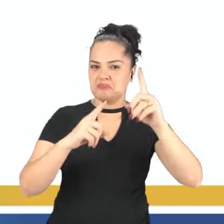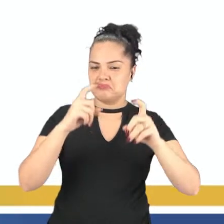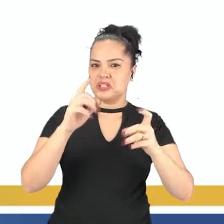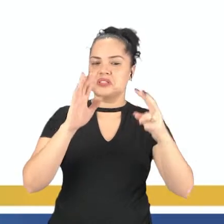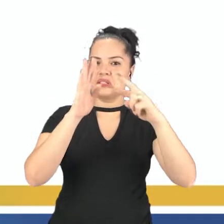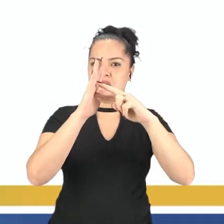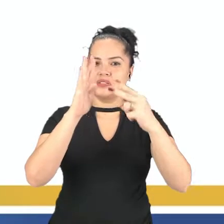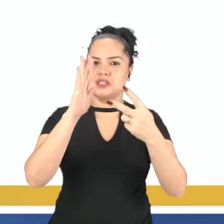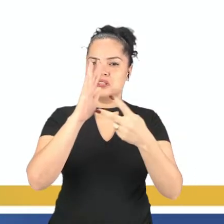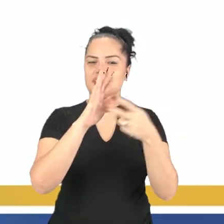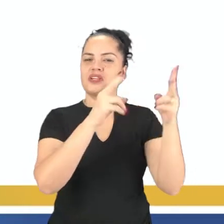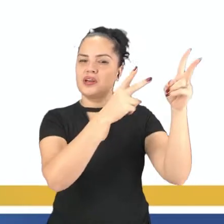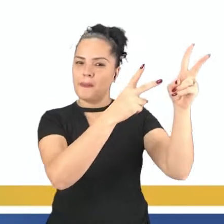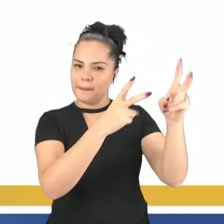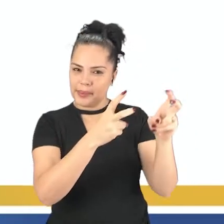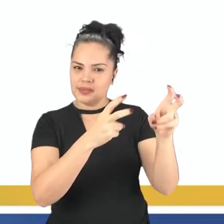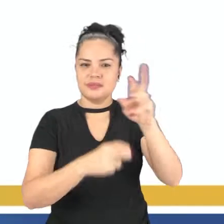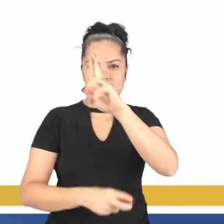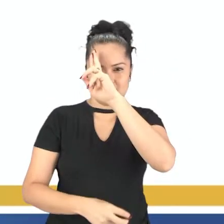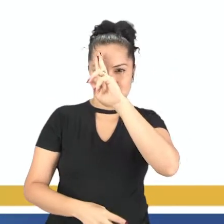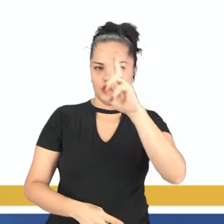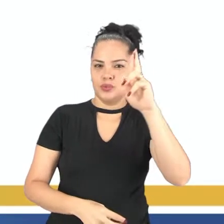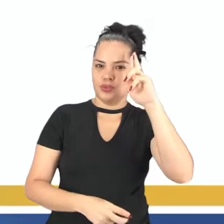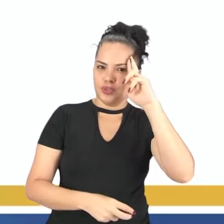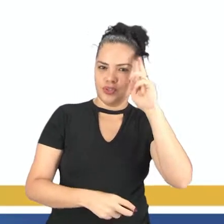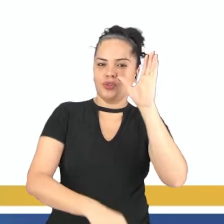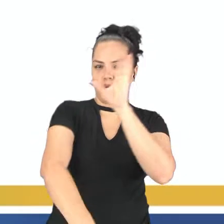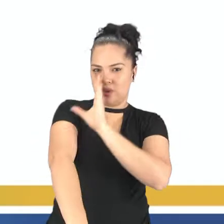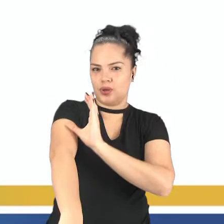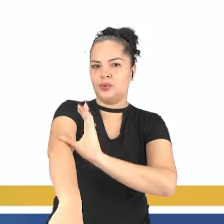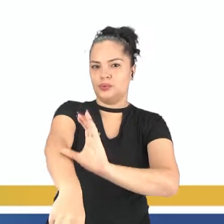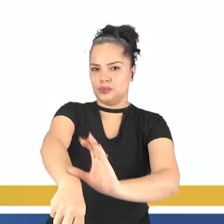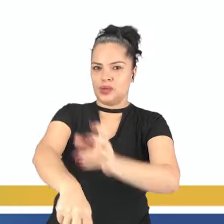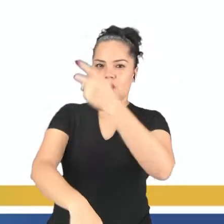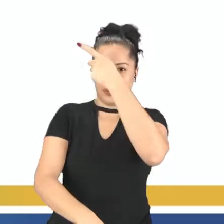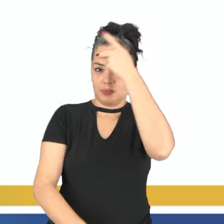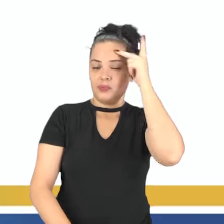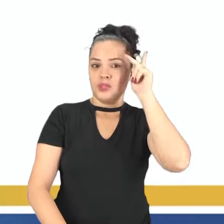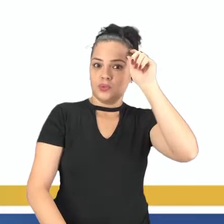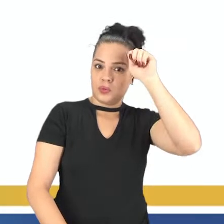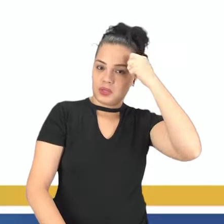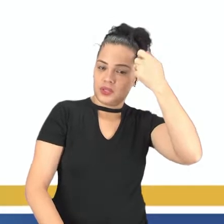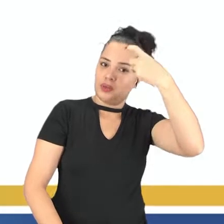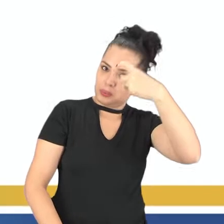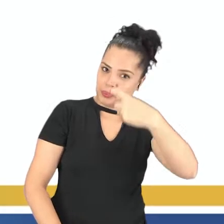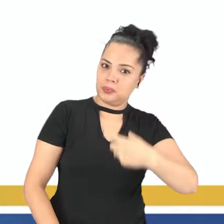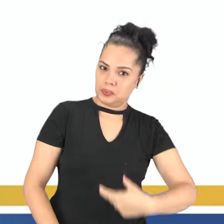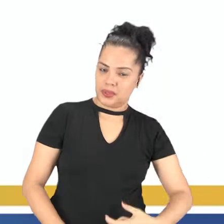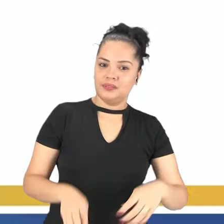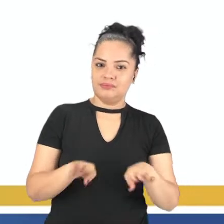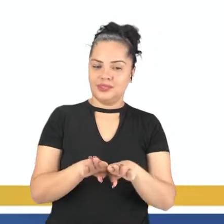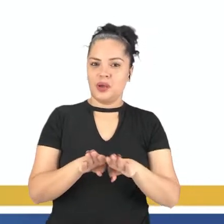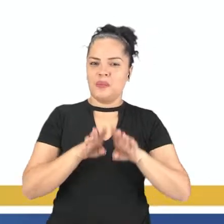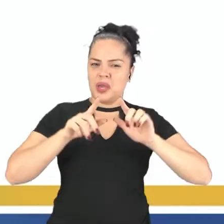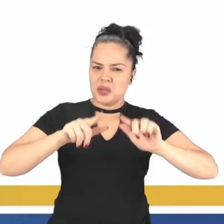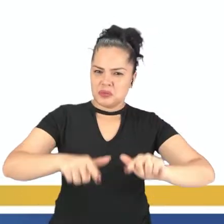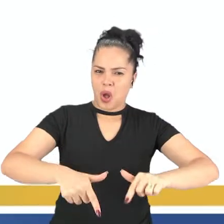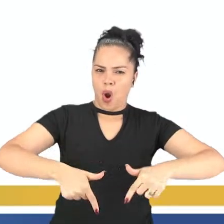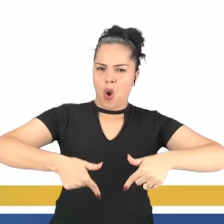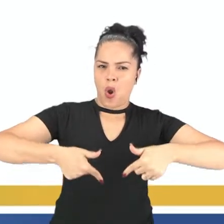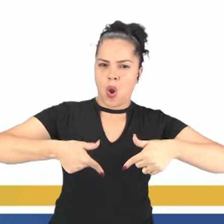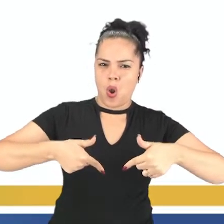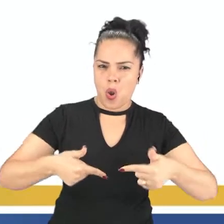a percepção histórica e cultural que os negros têm de si mesmos. Também representa a luta dos negros contra a